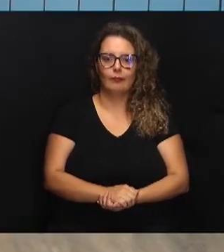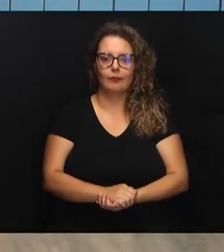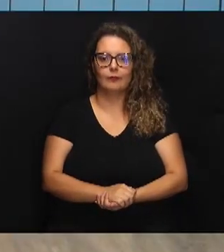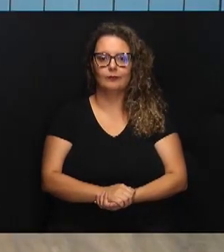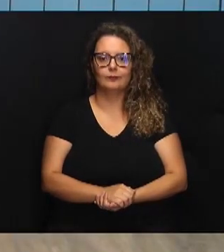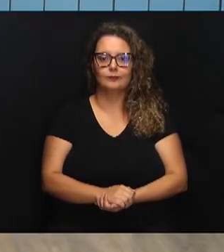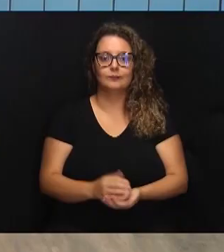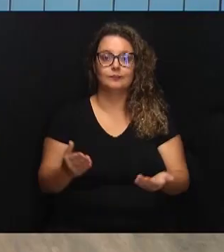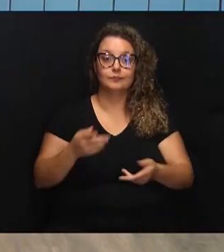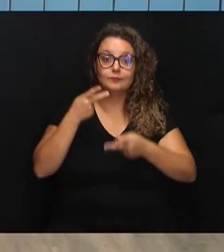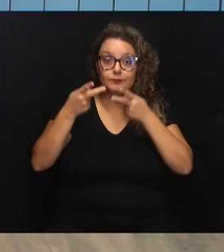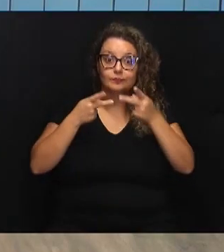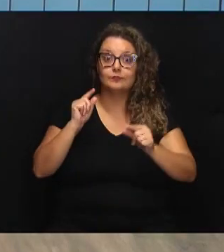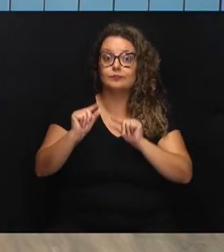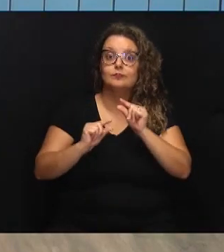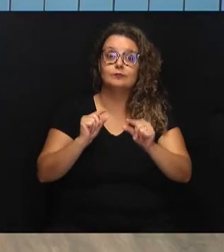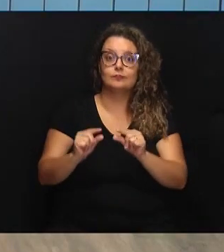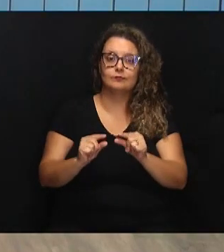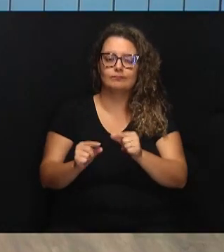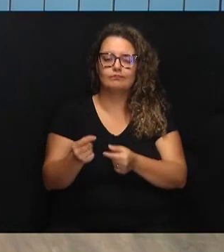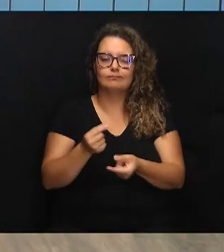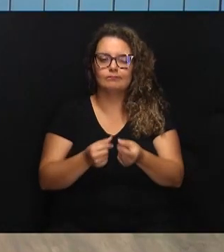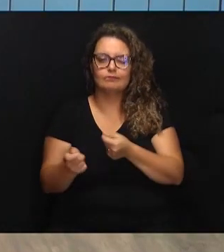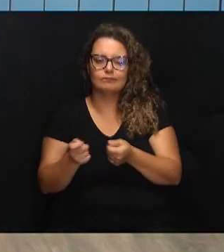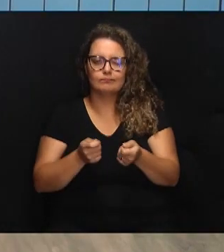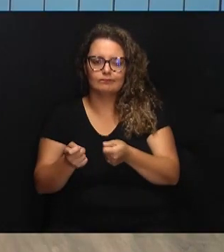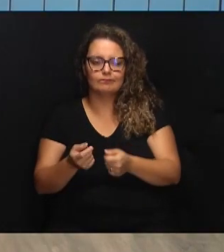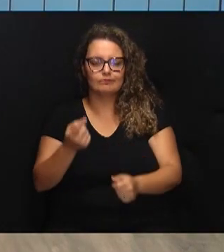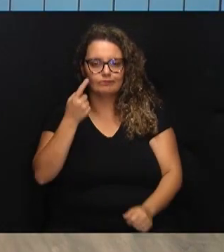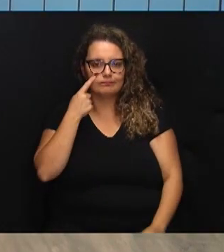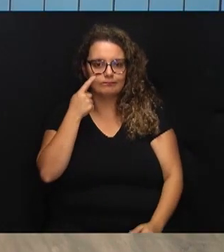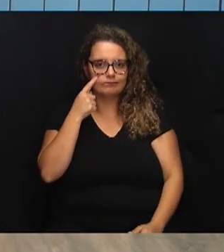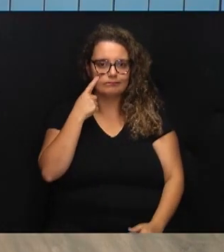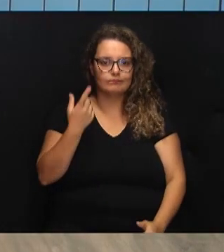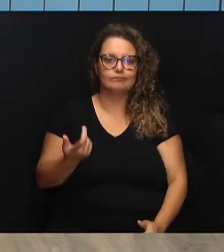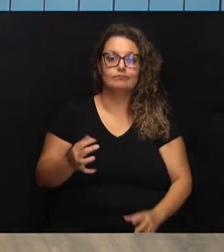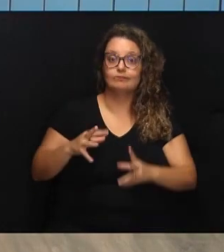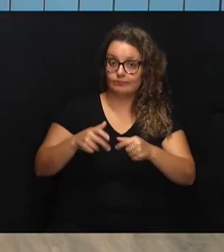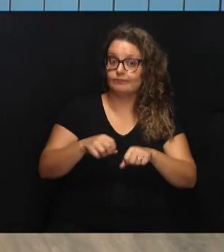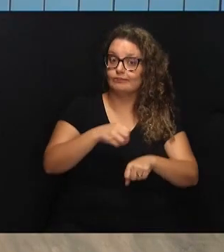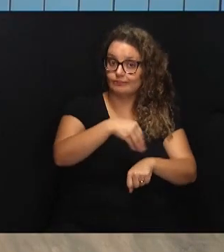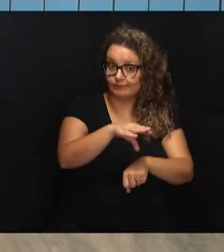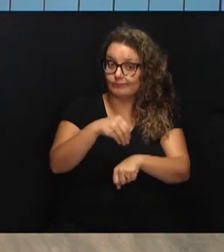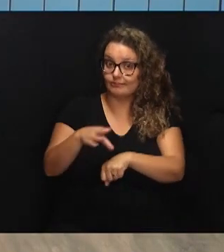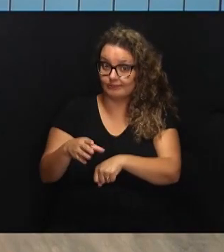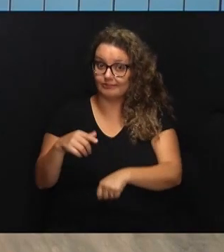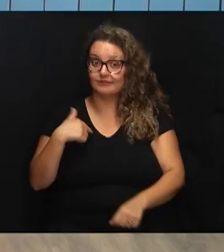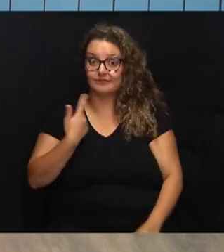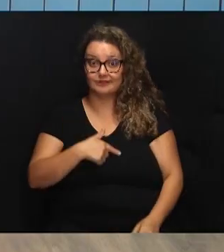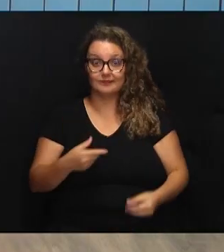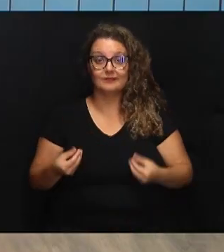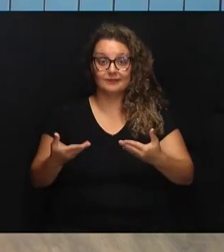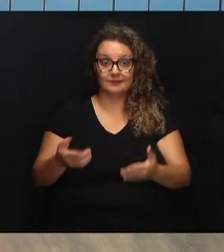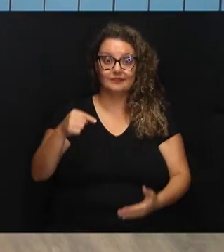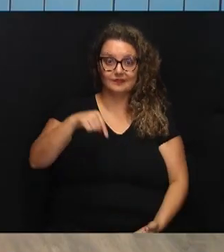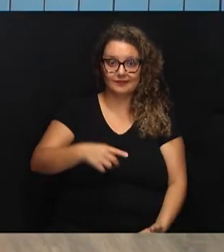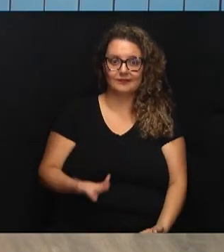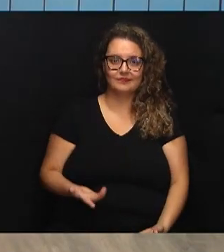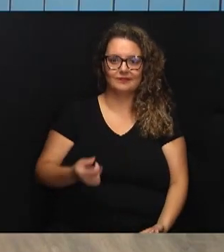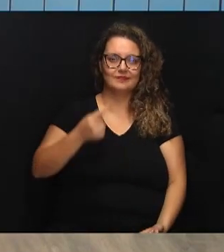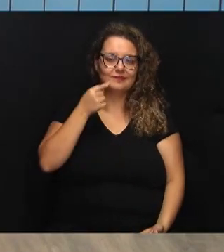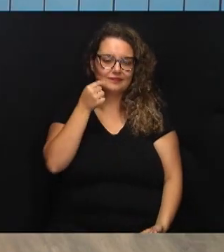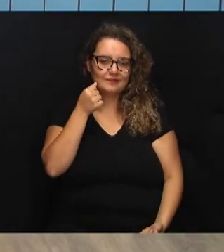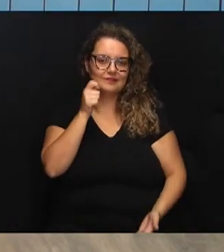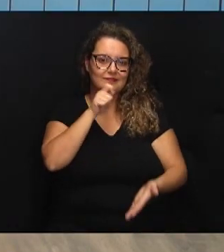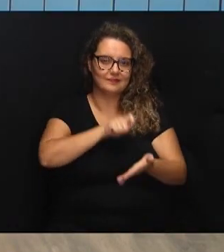gente vai falar um pouquinho de economia. Olha, anota aí todas as dicas que semanalmente nós trazemos aqui na